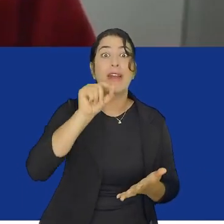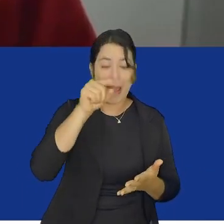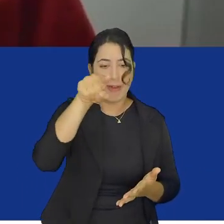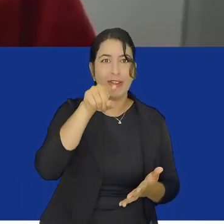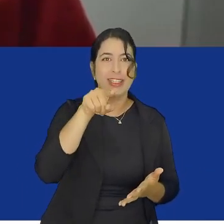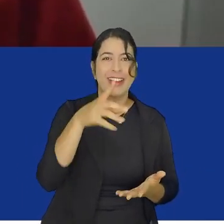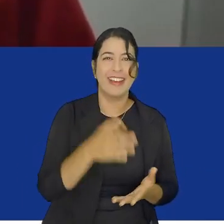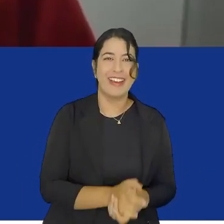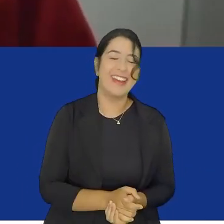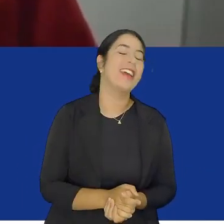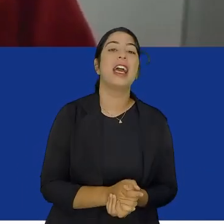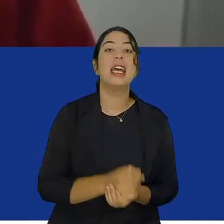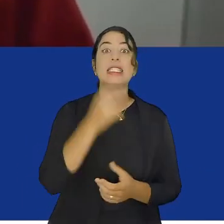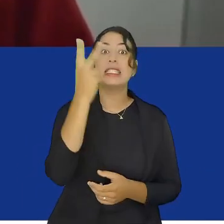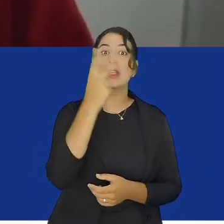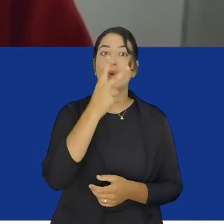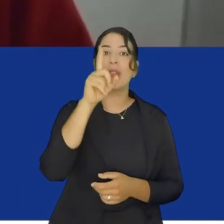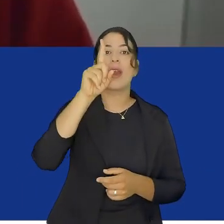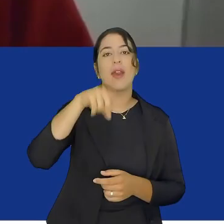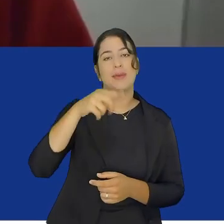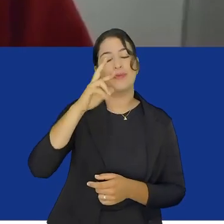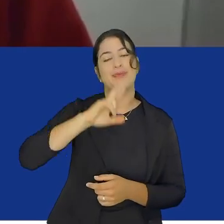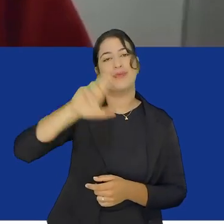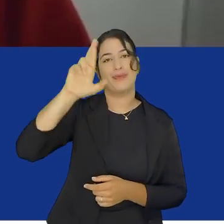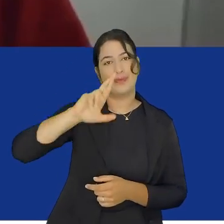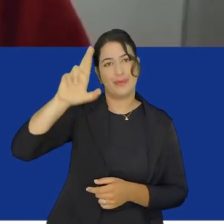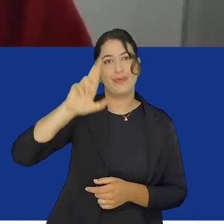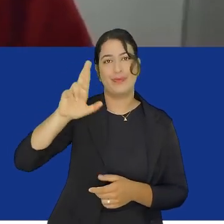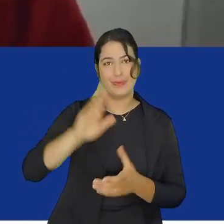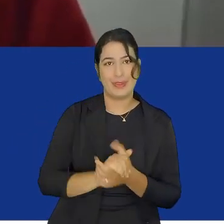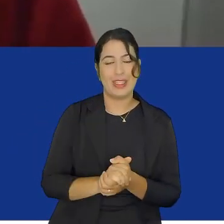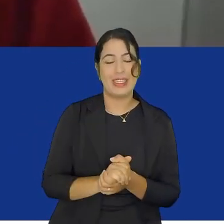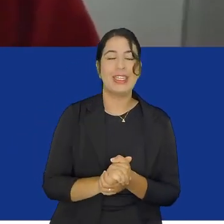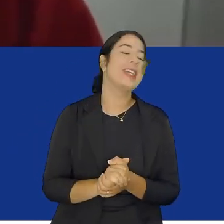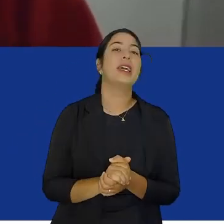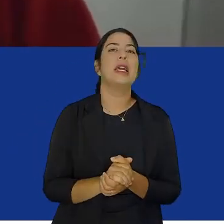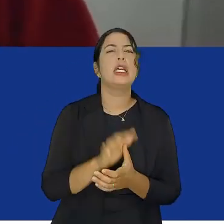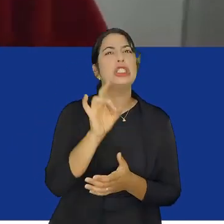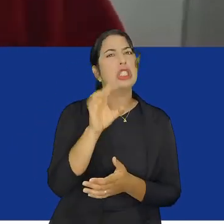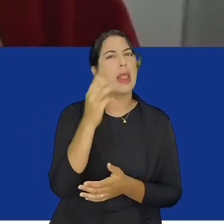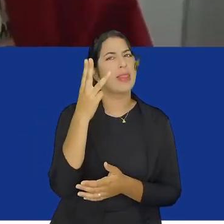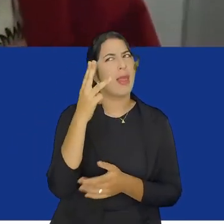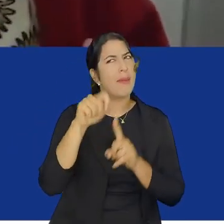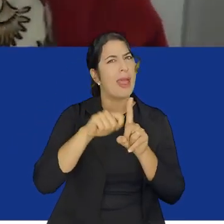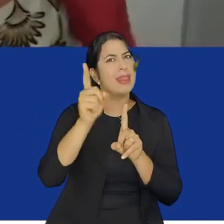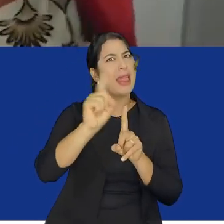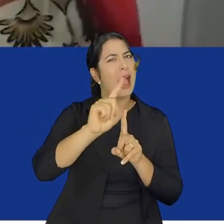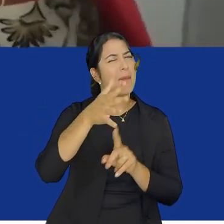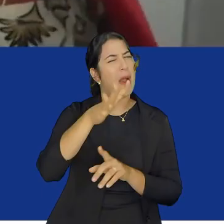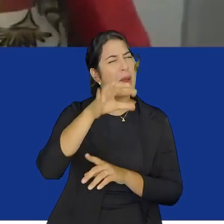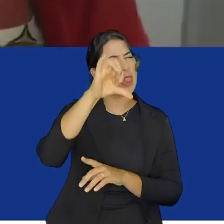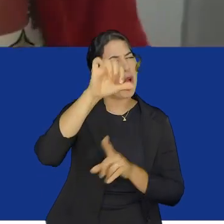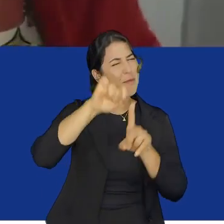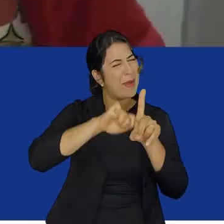experiência. Segunda, é ser gestor, ser chefe. Eu acho que todo mundo devia ser chefe pelo menos uma vez na vida. E não pode ser 3 meses, não. Tem que ficar lá